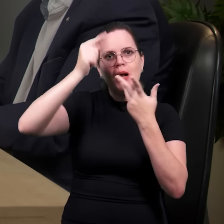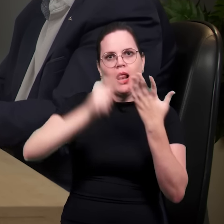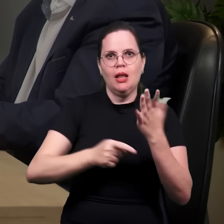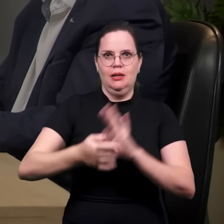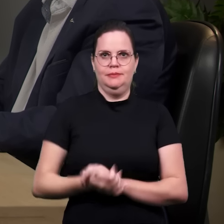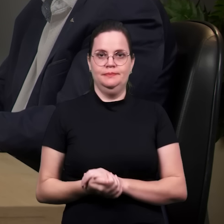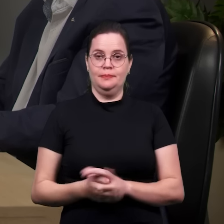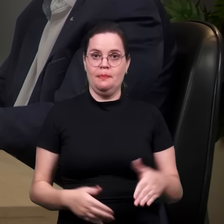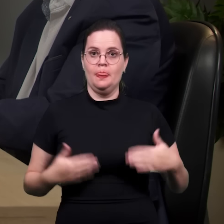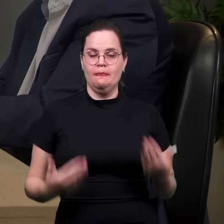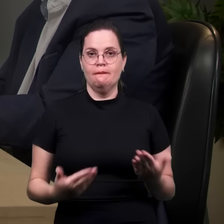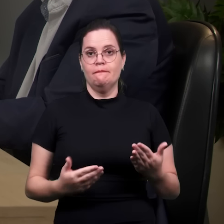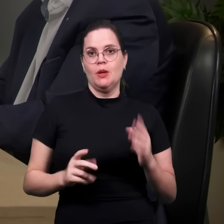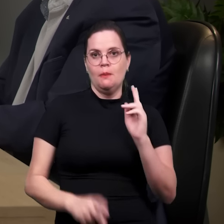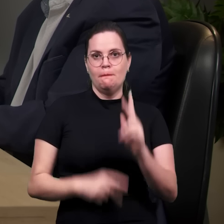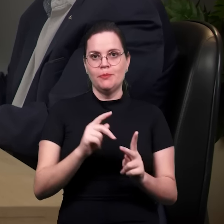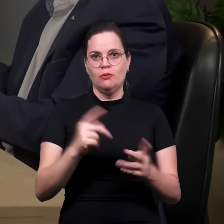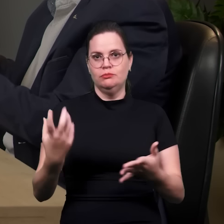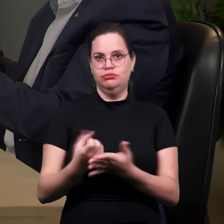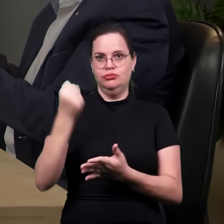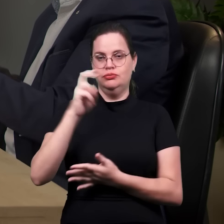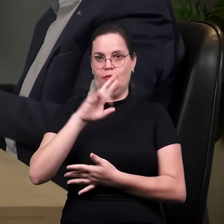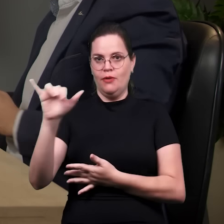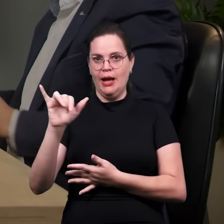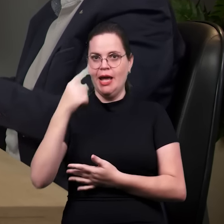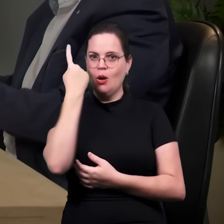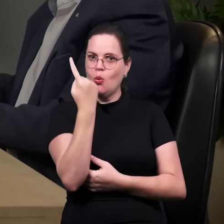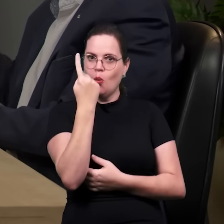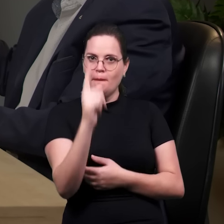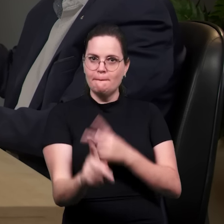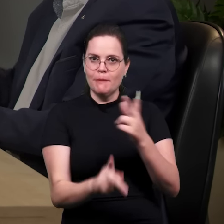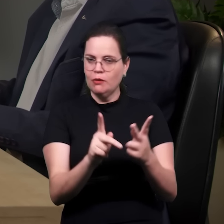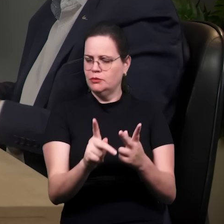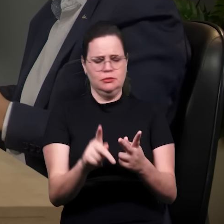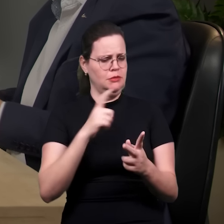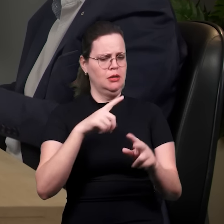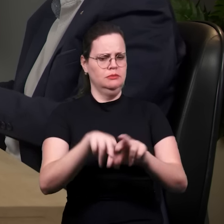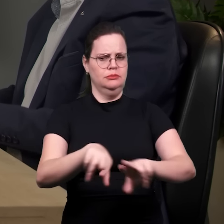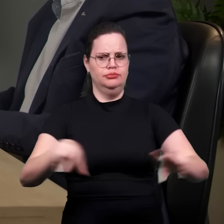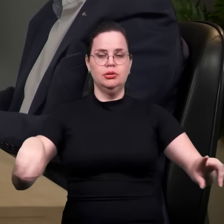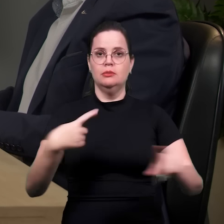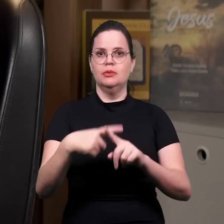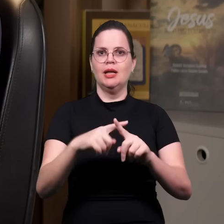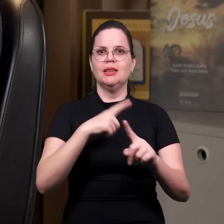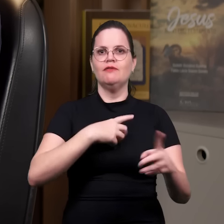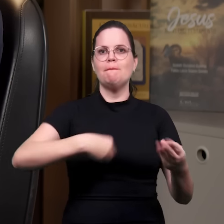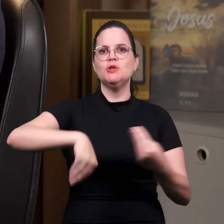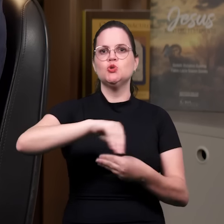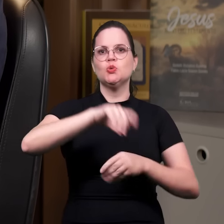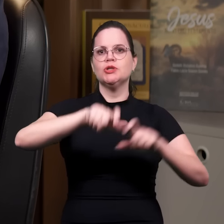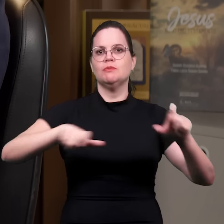um povo de uma nação A, B, C, D. Israel ali, quando saiu do Egito, a Bíblia diz aqui, saiu uma mistura de gente.